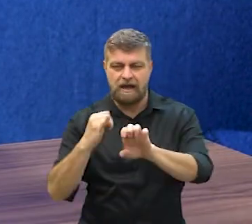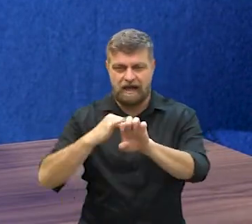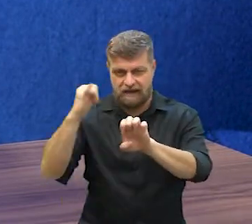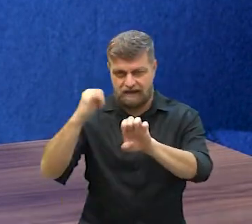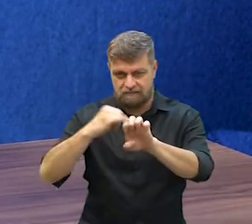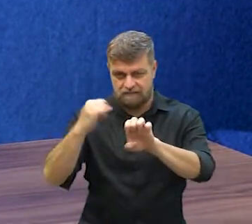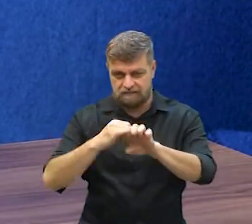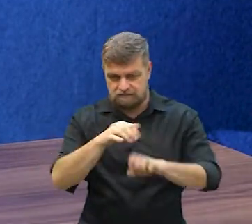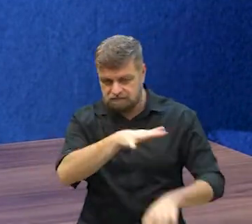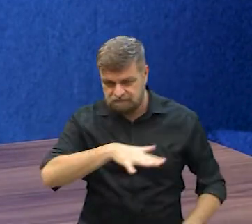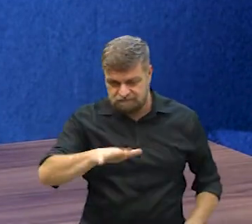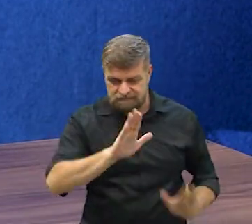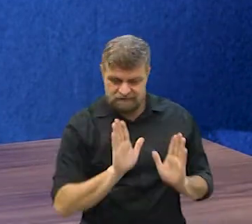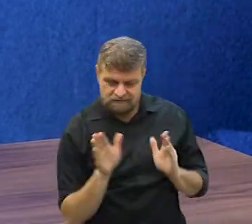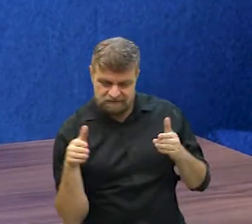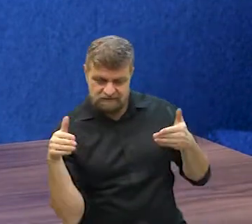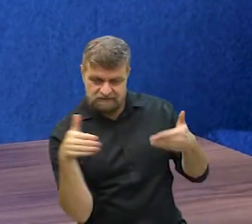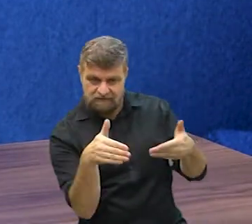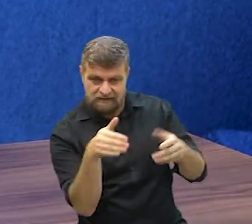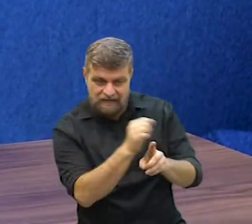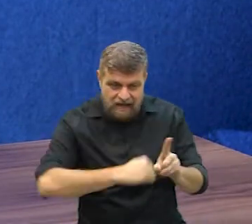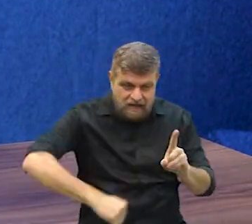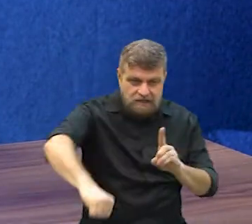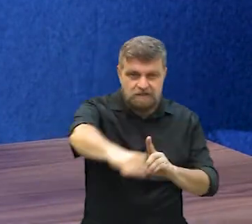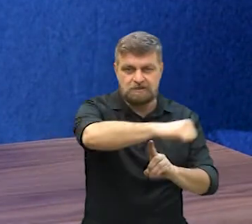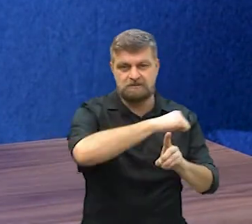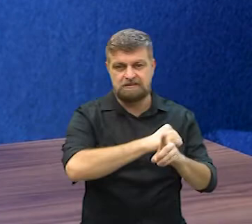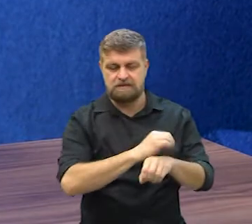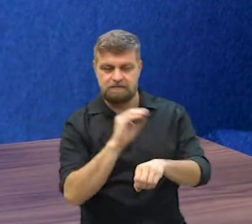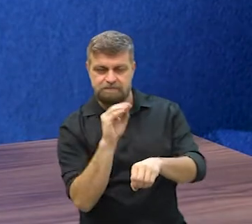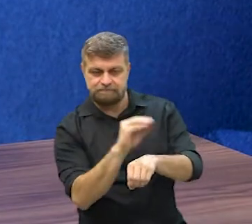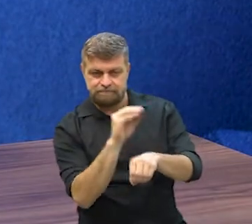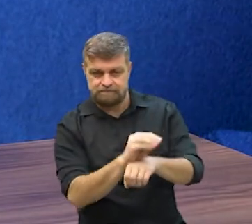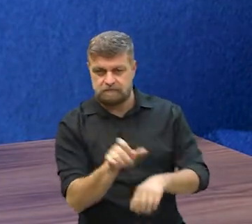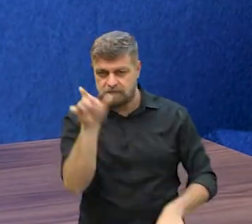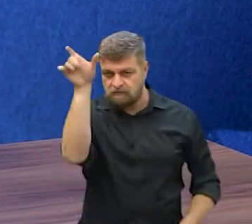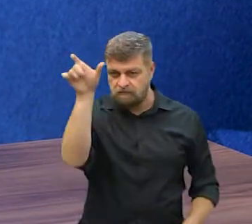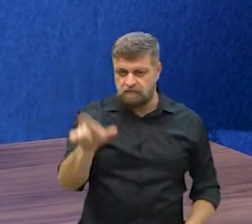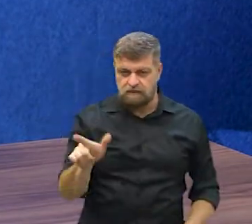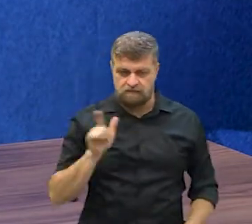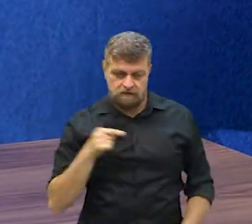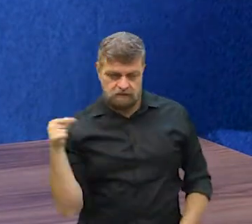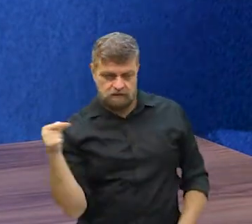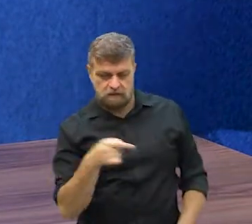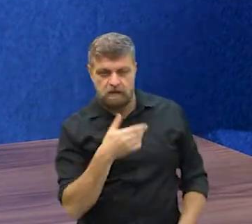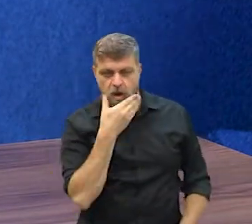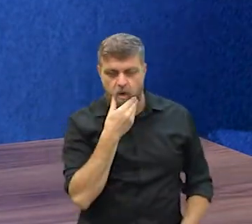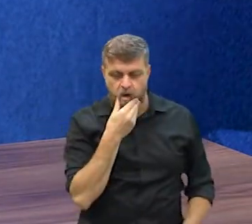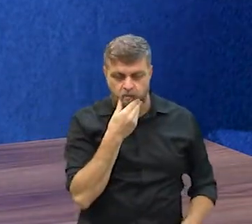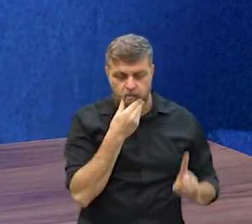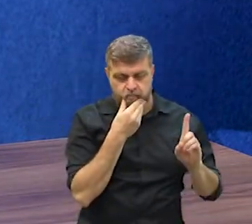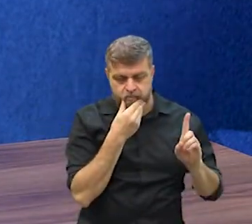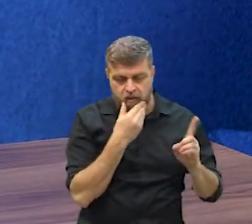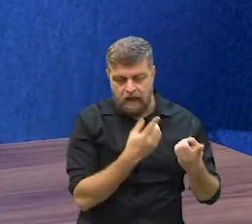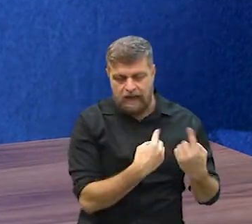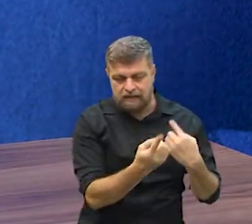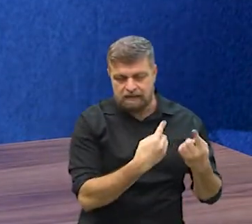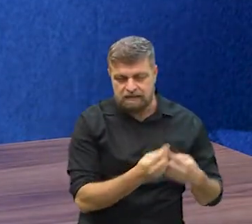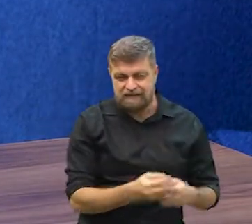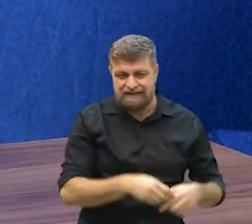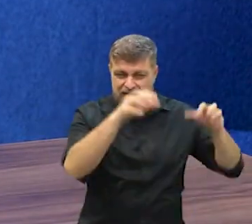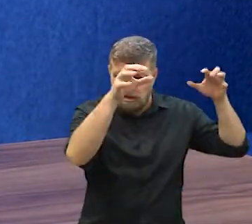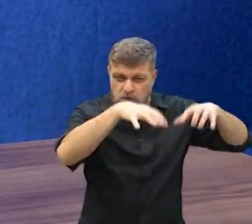empreender, mas com esse aspecto da pegada social, justamente quando você fala, ó, tirar aquele chapa que está na beira